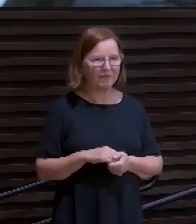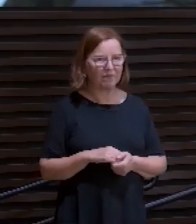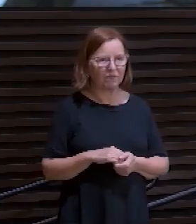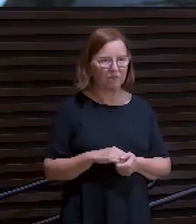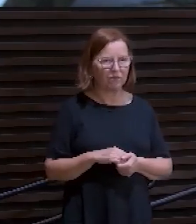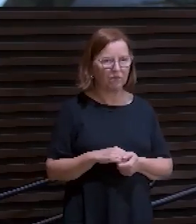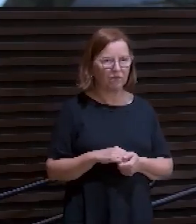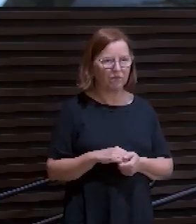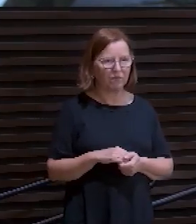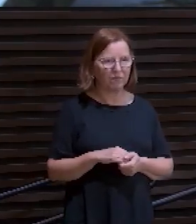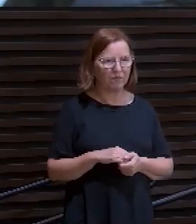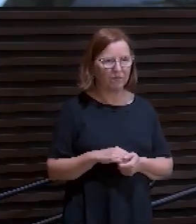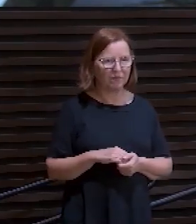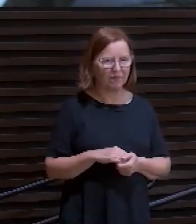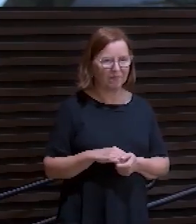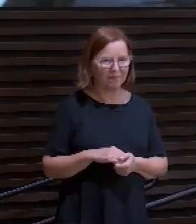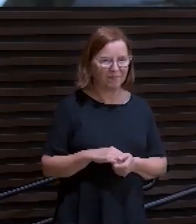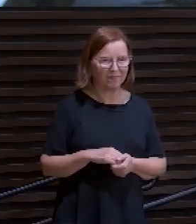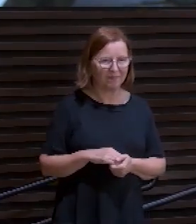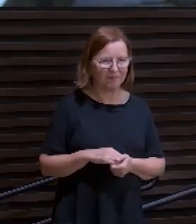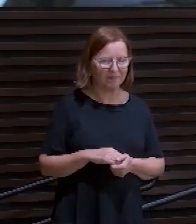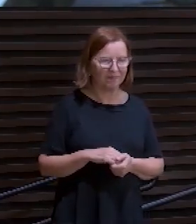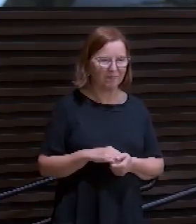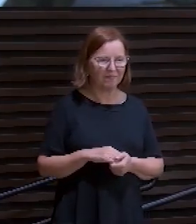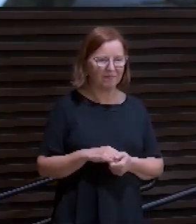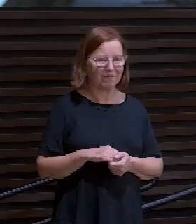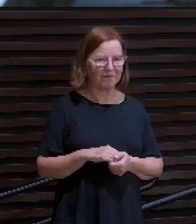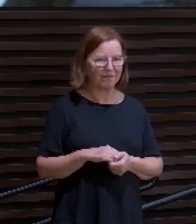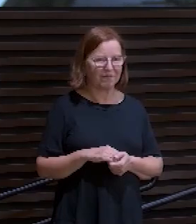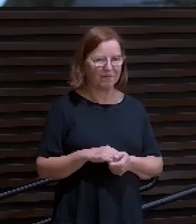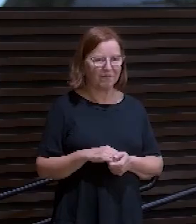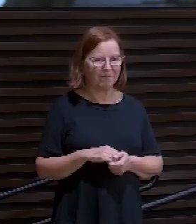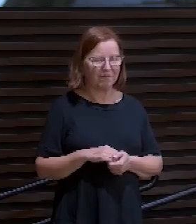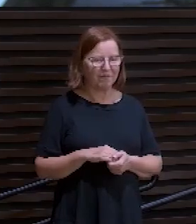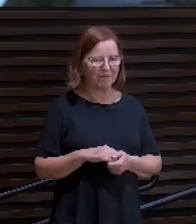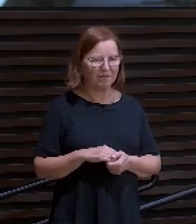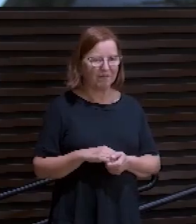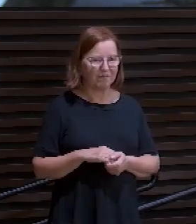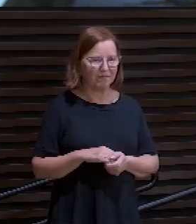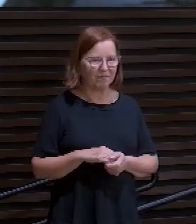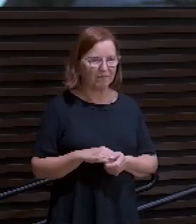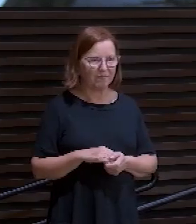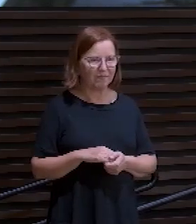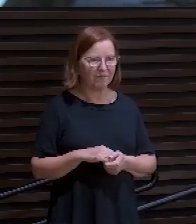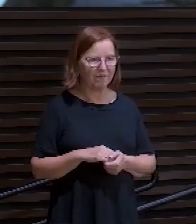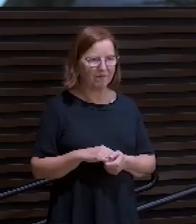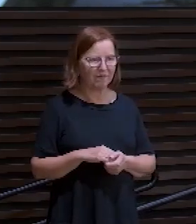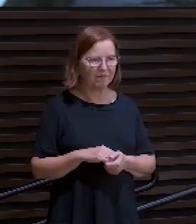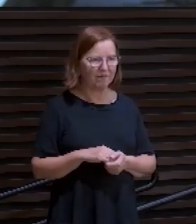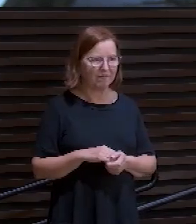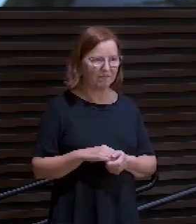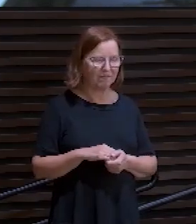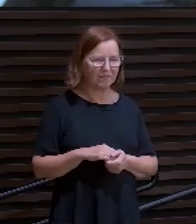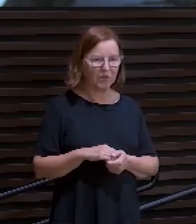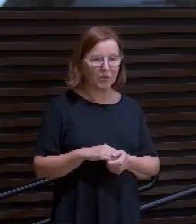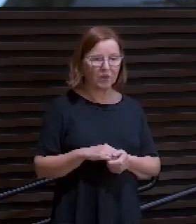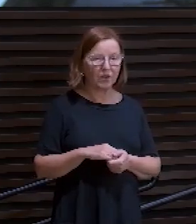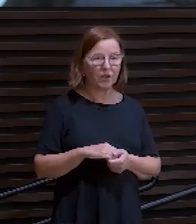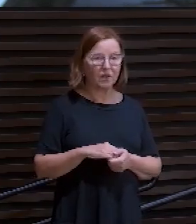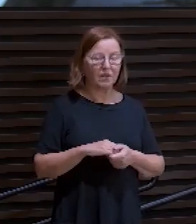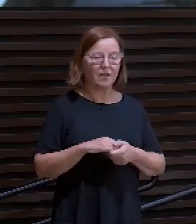Quando nós estamos tratando as questões da nossa casa, não tem nada que vizinho, que